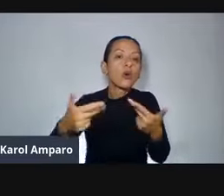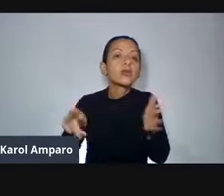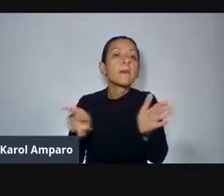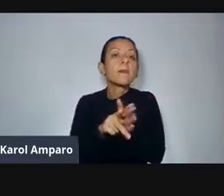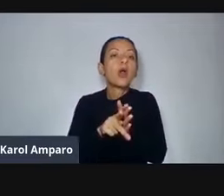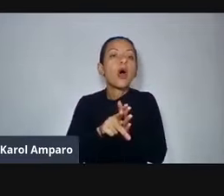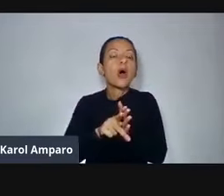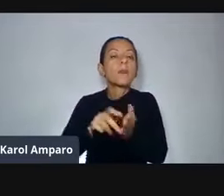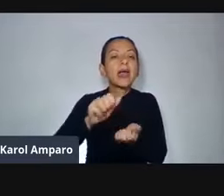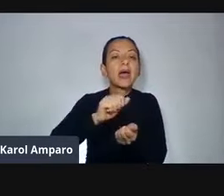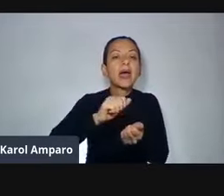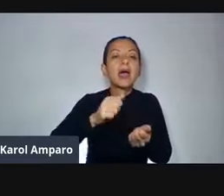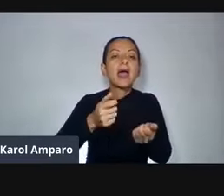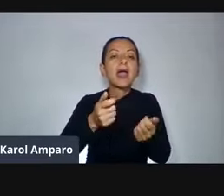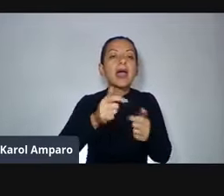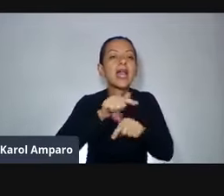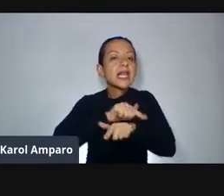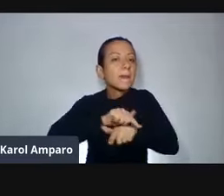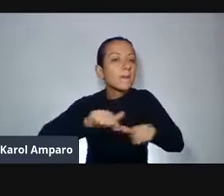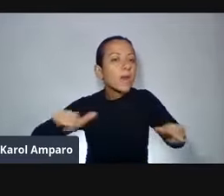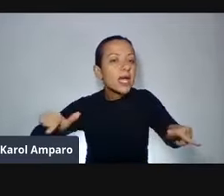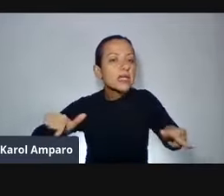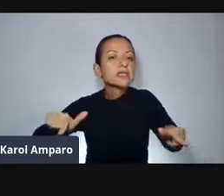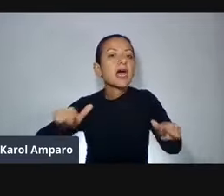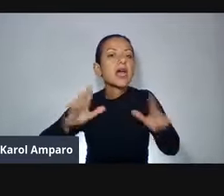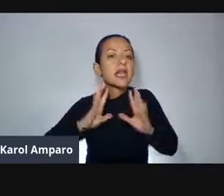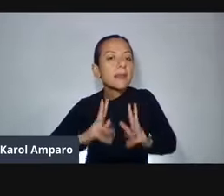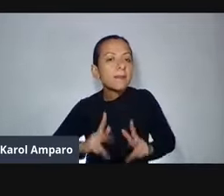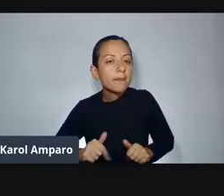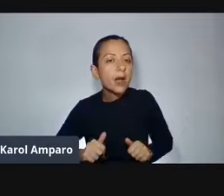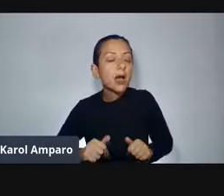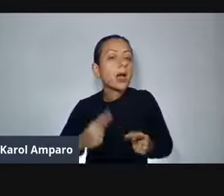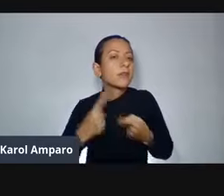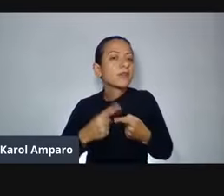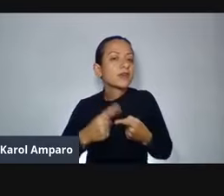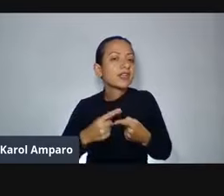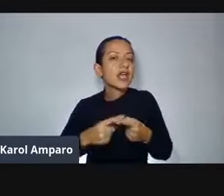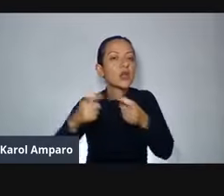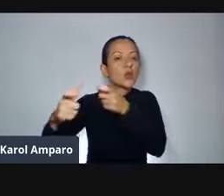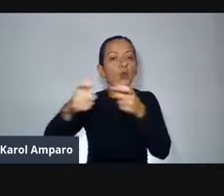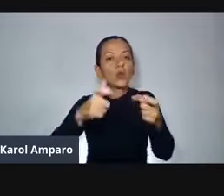doar para algumas das instituições que a gente trabalha a capoeira.